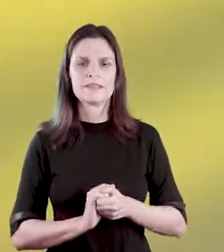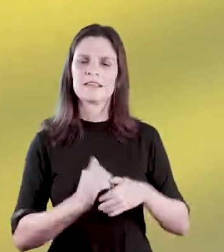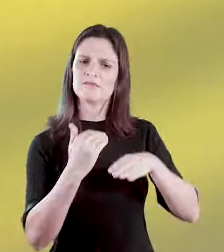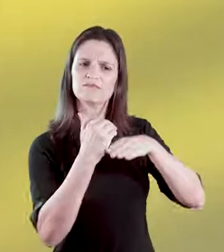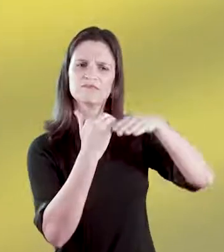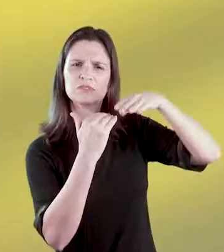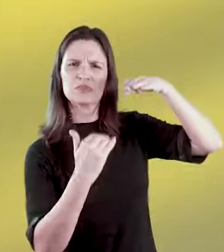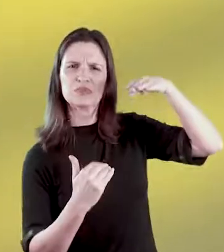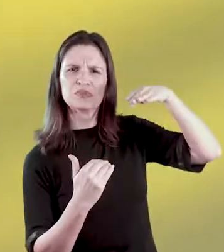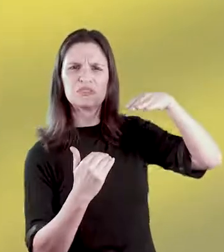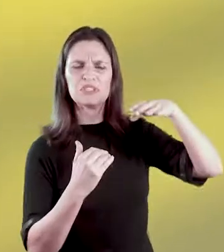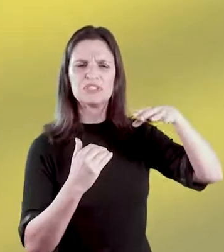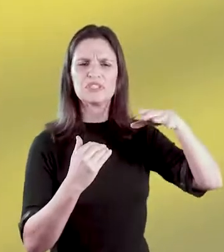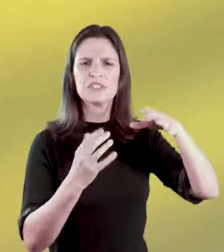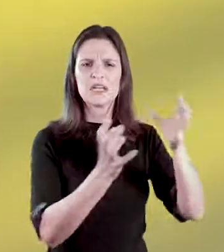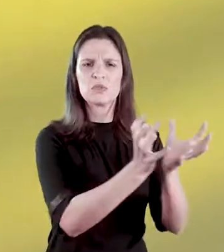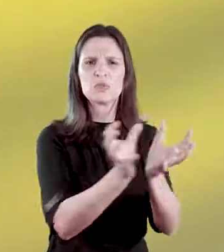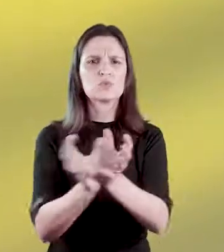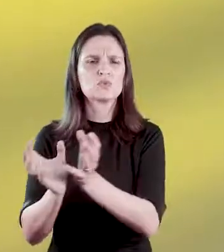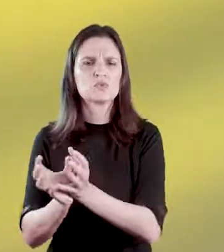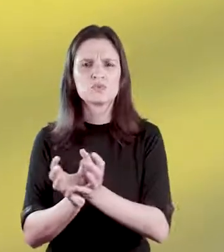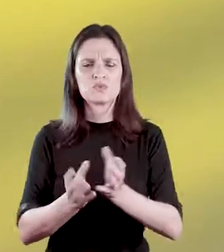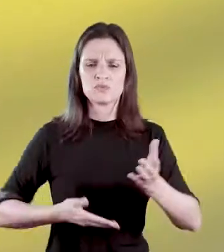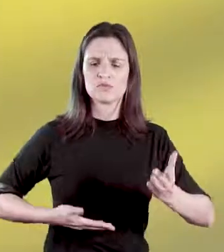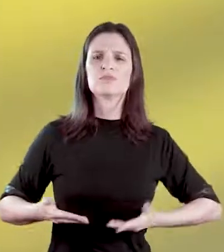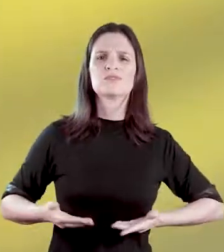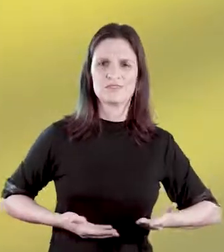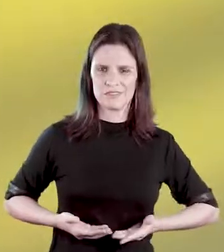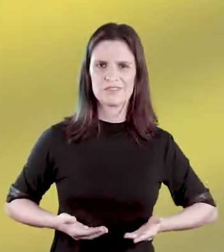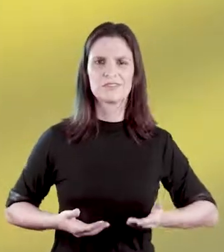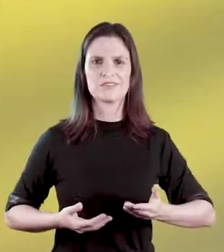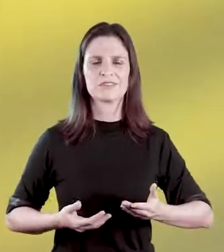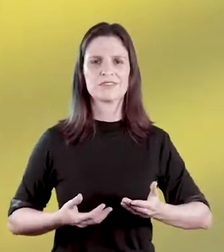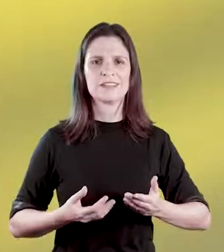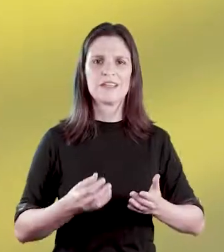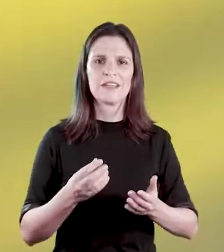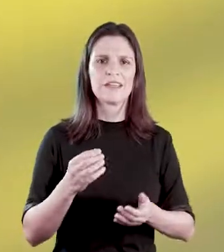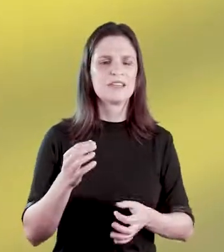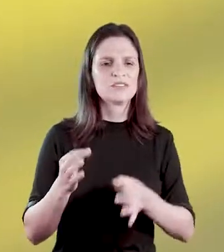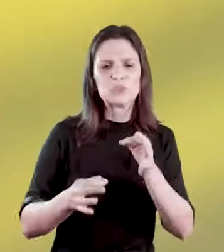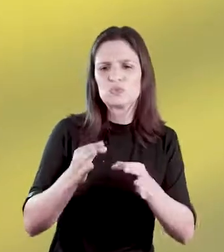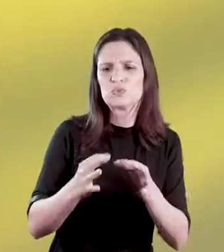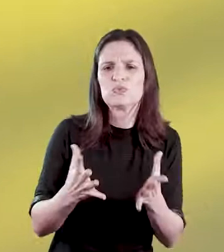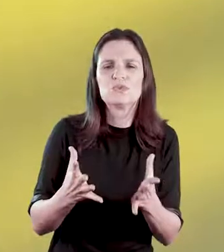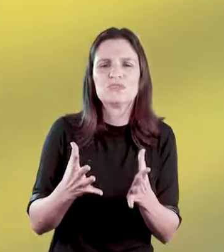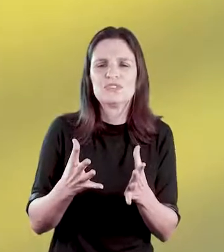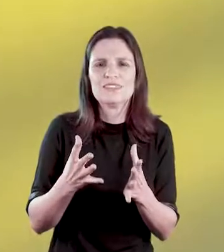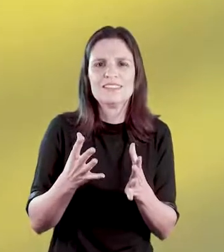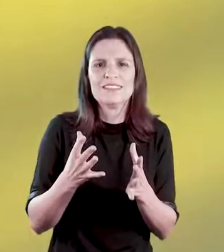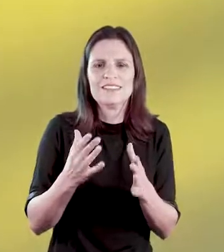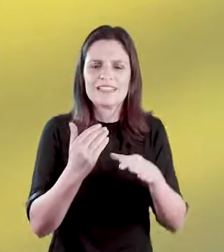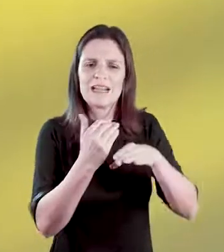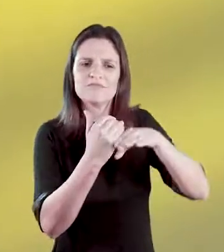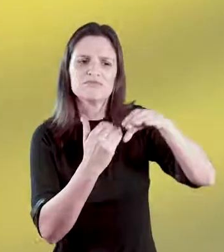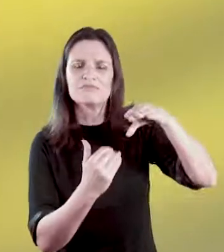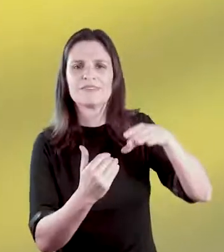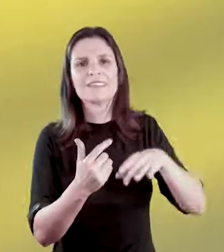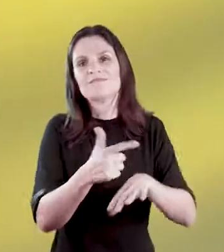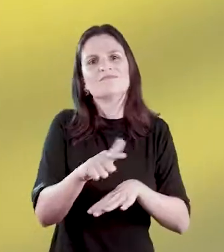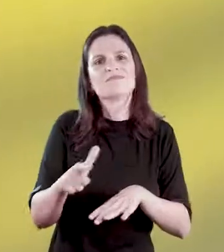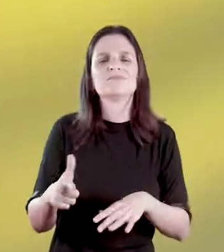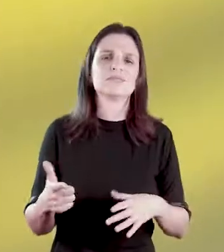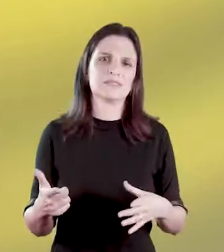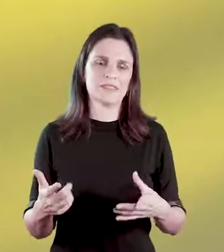é de de categorias de servidor a muita injustiça as pessoas às vezes dá muito privilégio porque